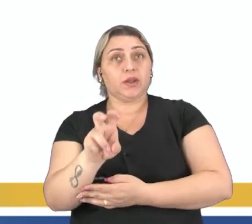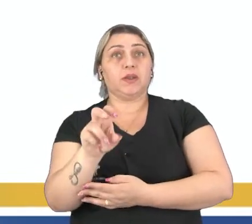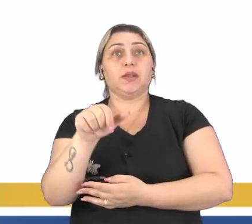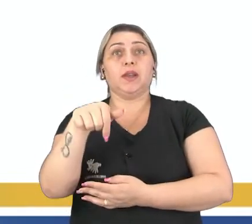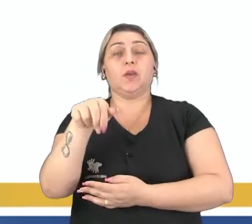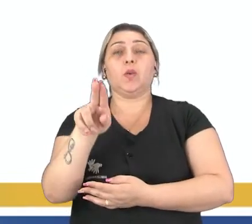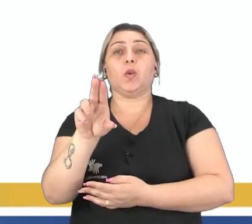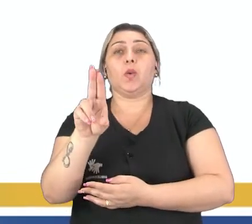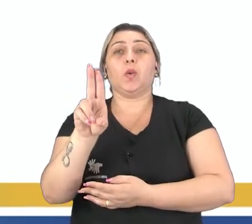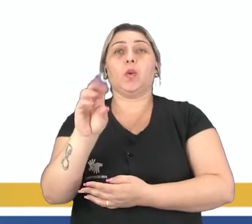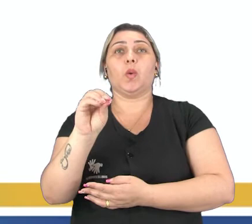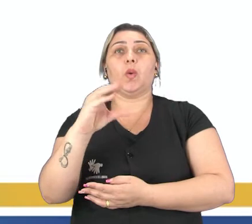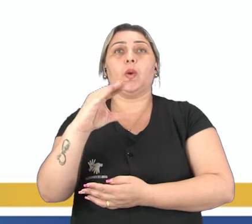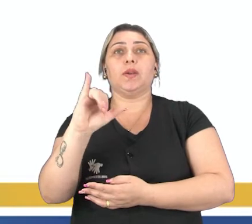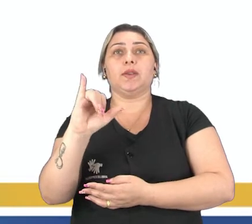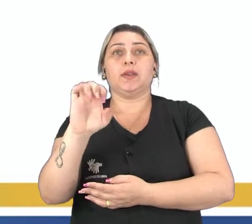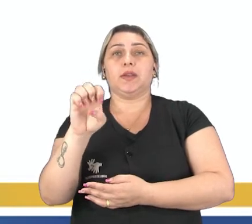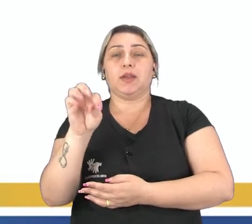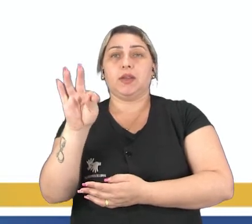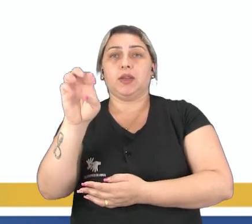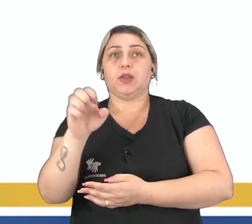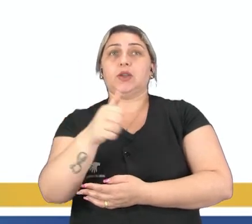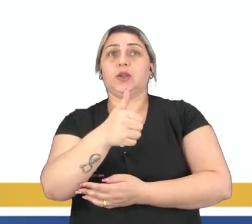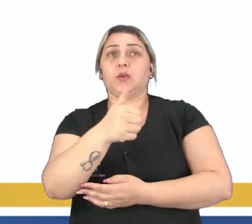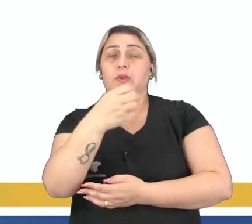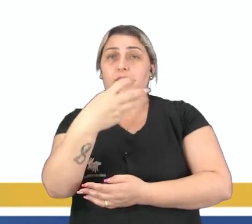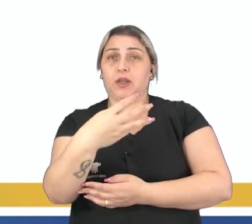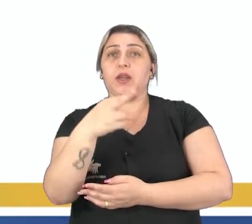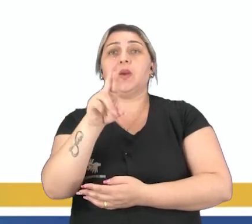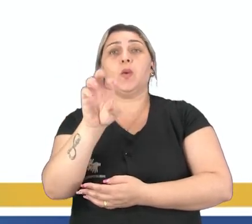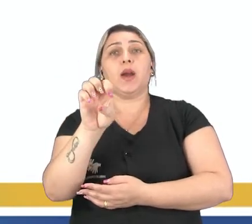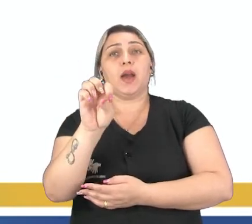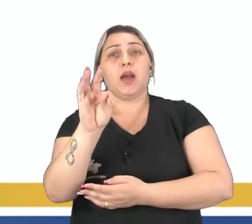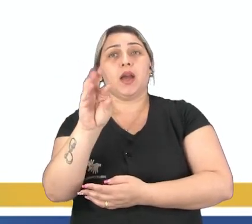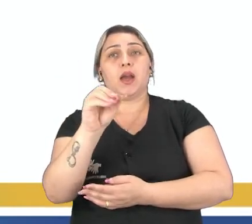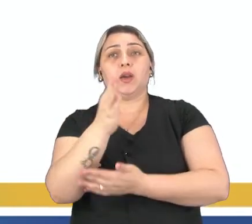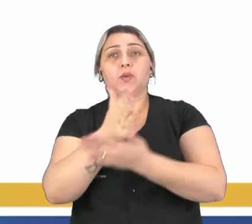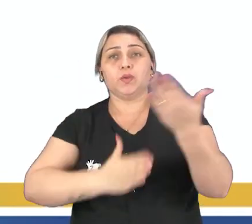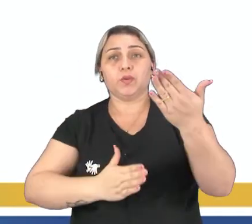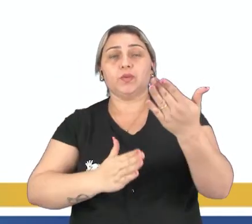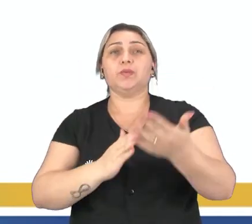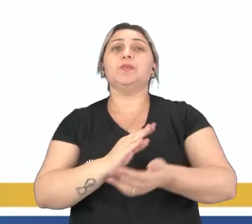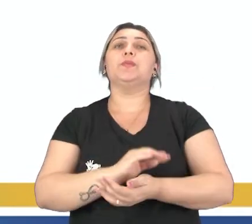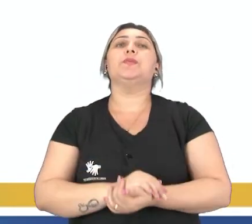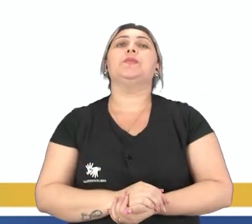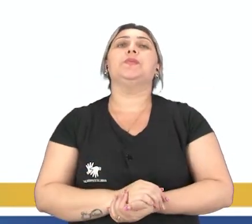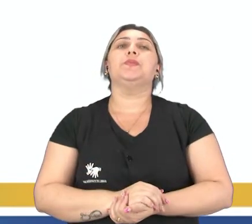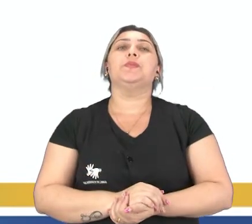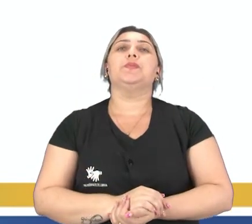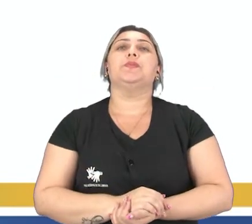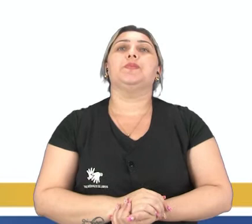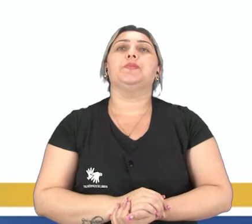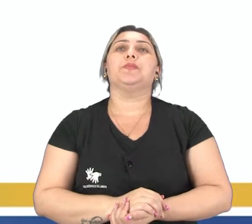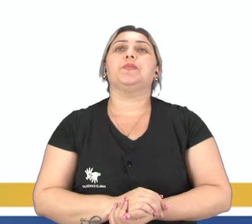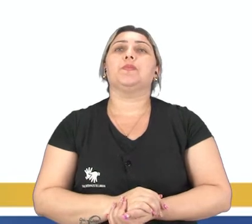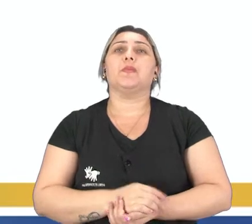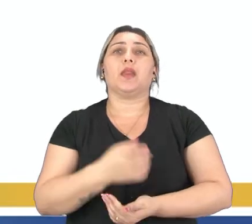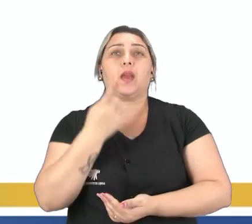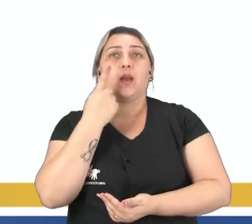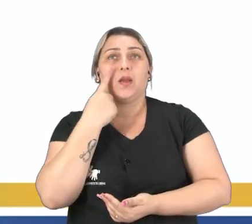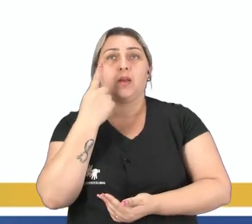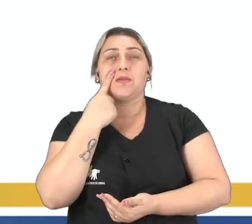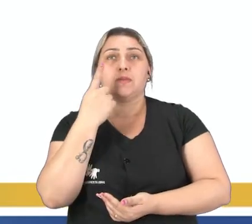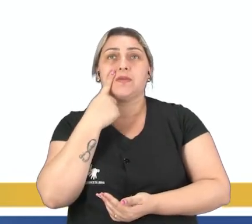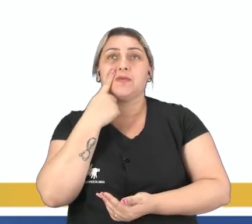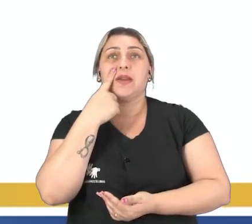meu 15 é o quociente, e o 3 é aquilo que sobrou, portanto, é o meu resto. Como o